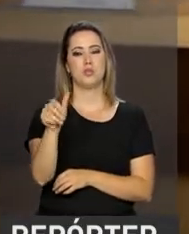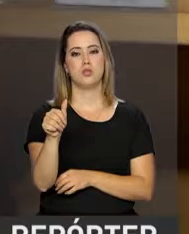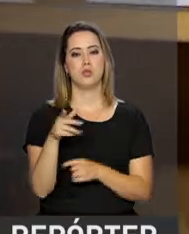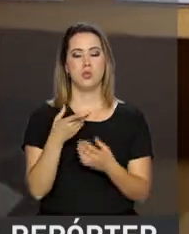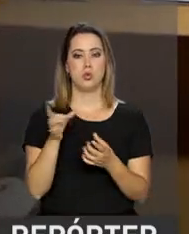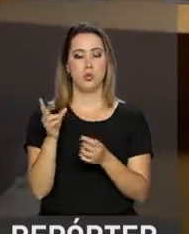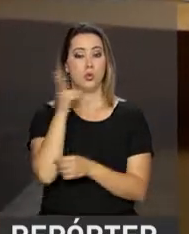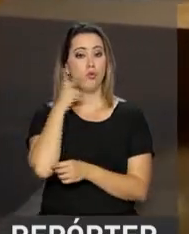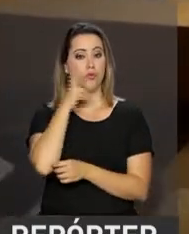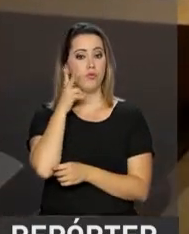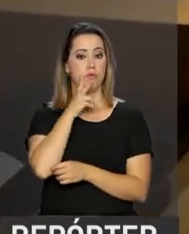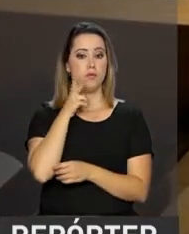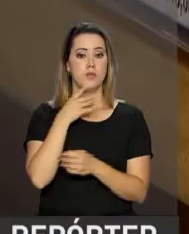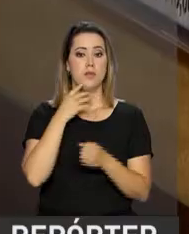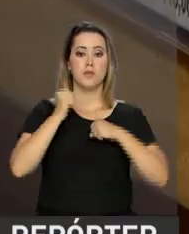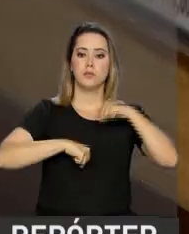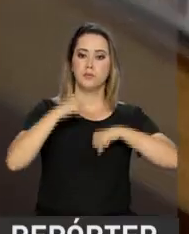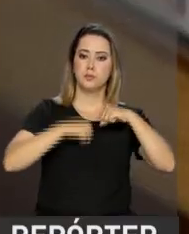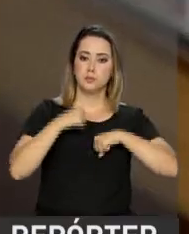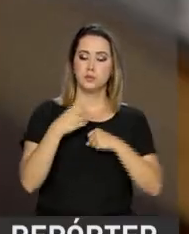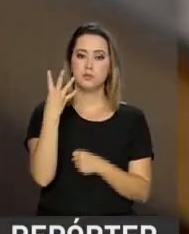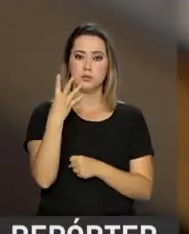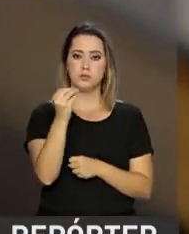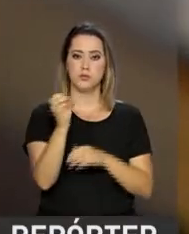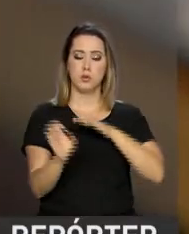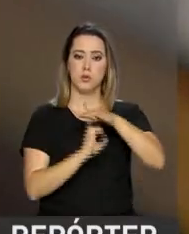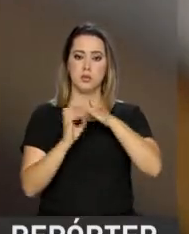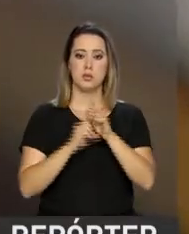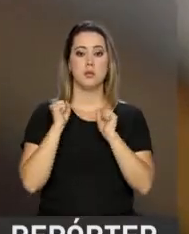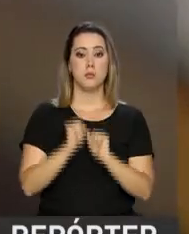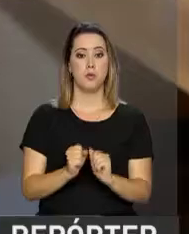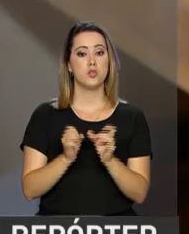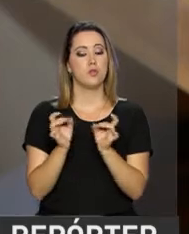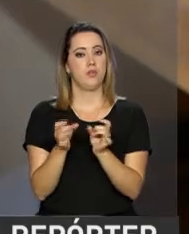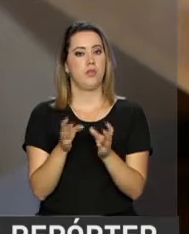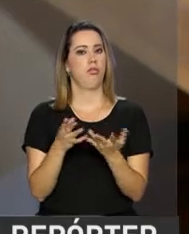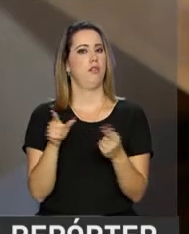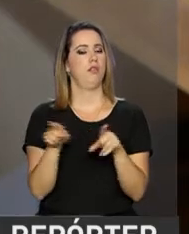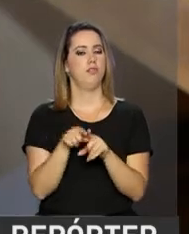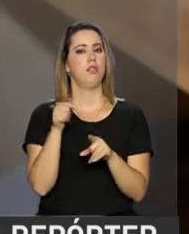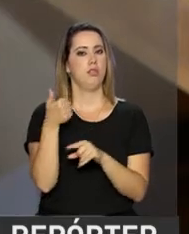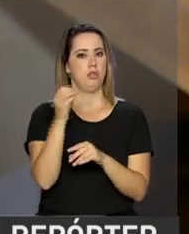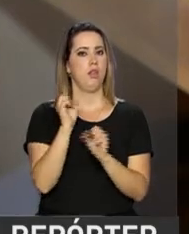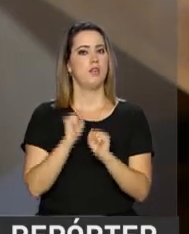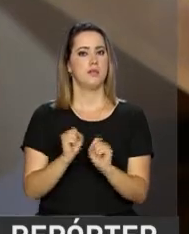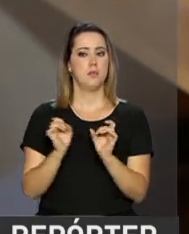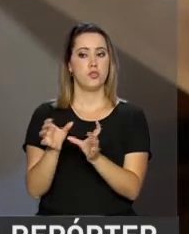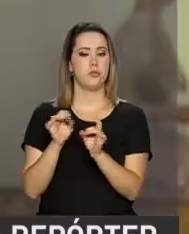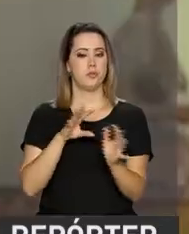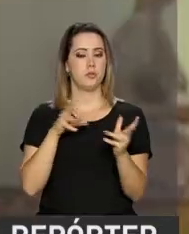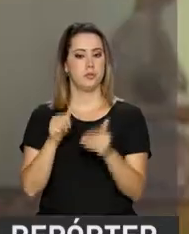vem de 40 empresas 10 se tornaram aptos a exportar neste ano o que mostra o potencial do